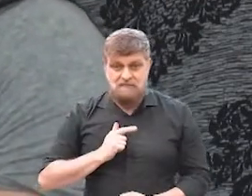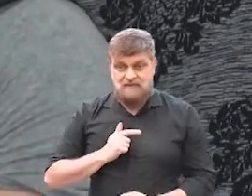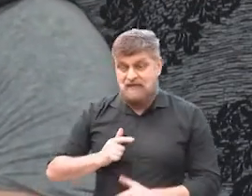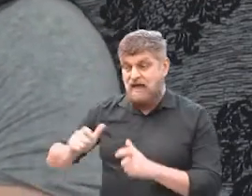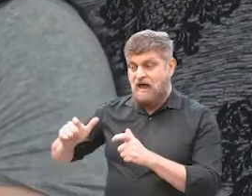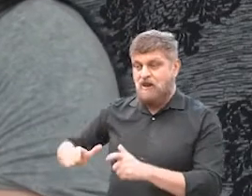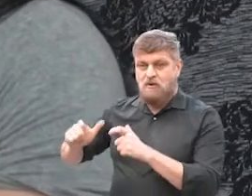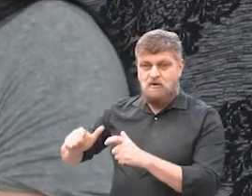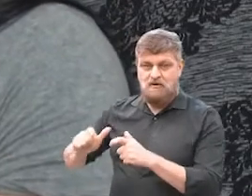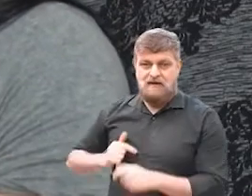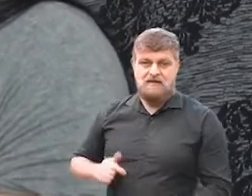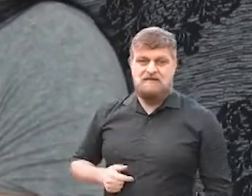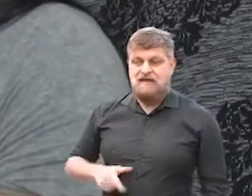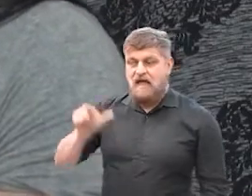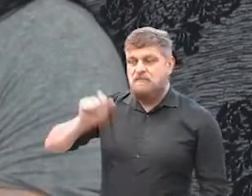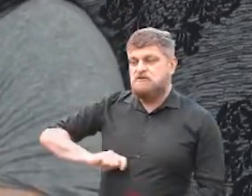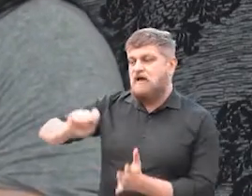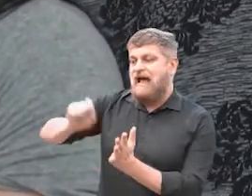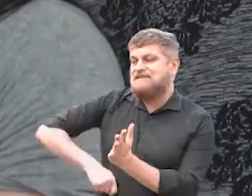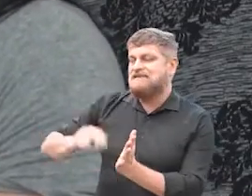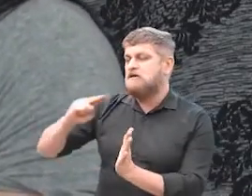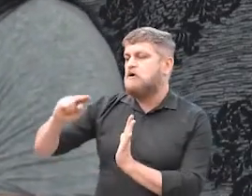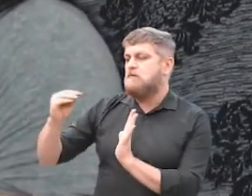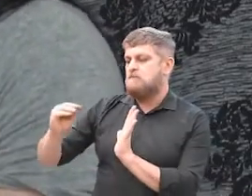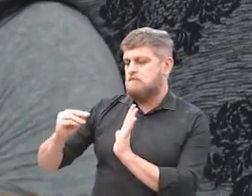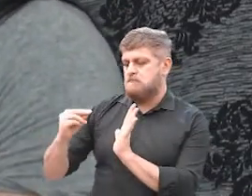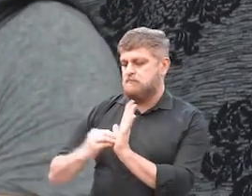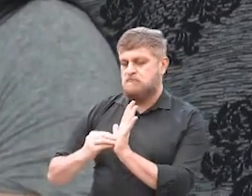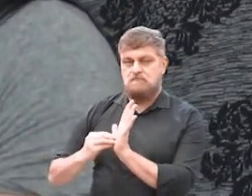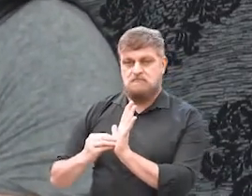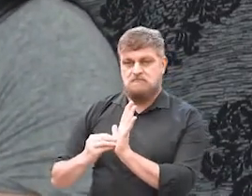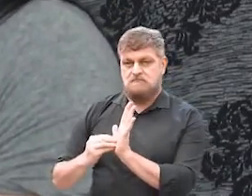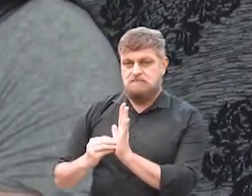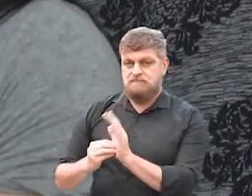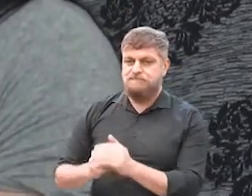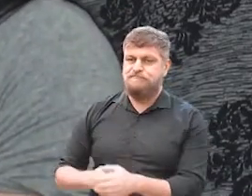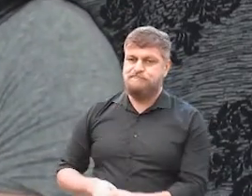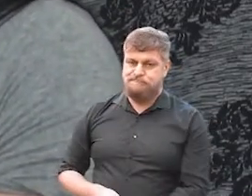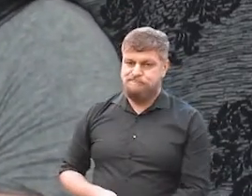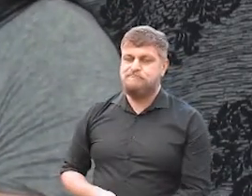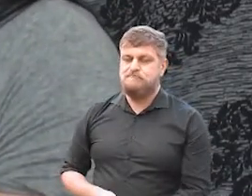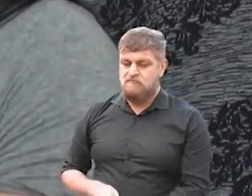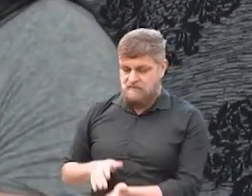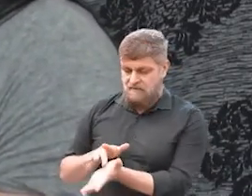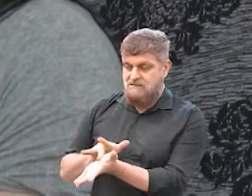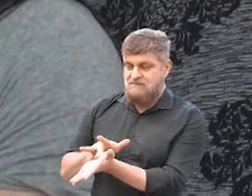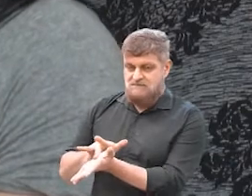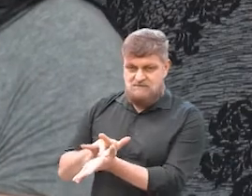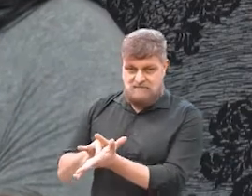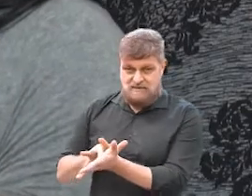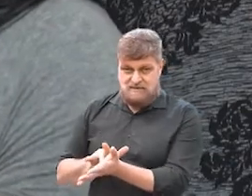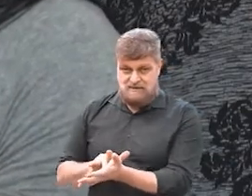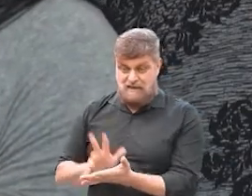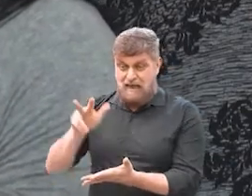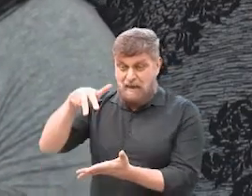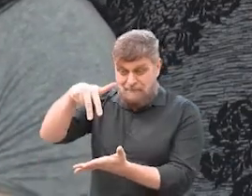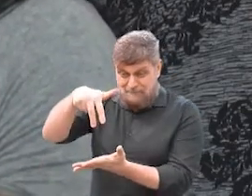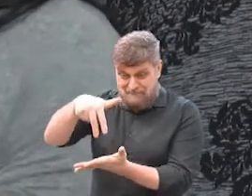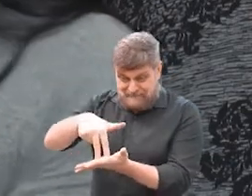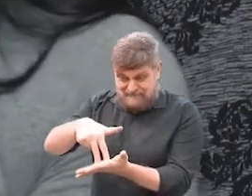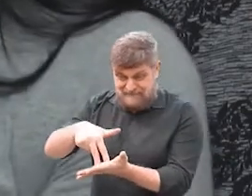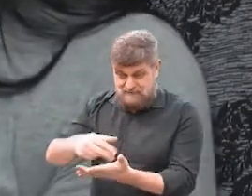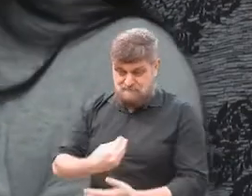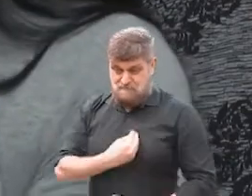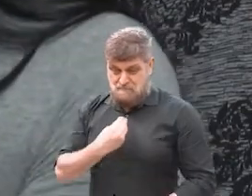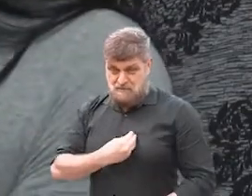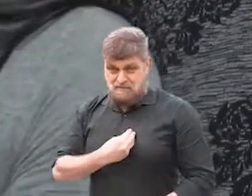Com frequência. Alguns lugares não. Alguns lugares só tem alguém para assinar. Entendeu? E alguém assim para falar,